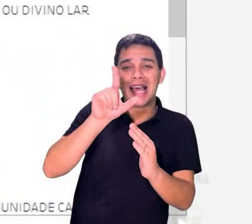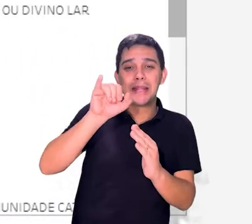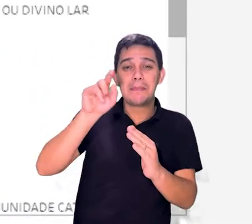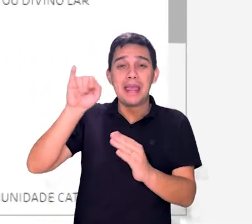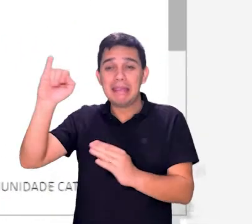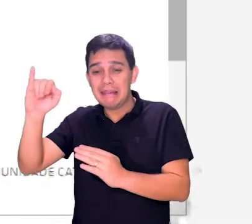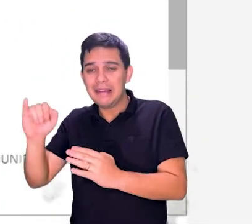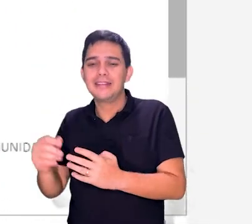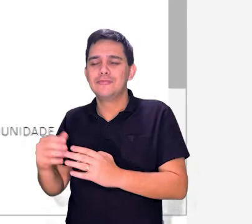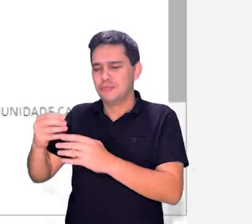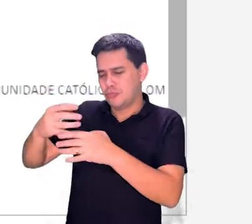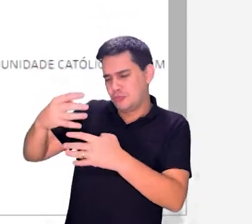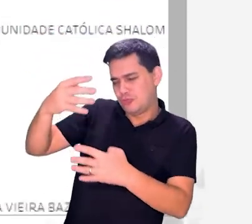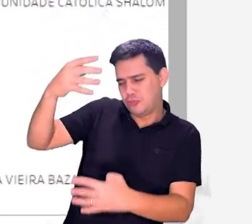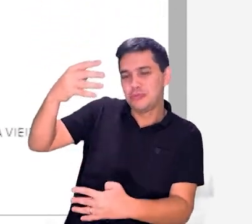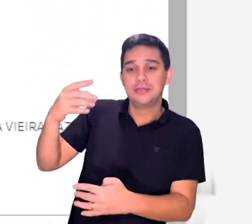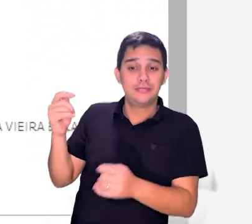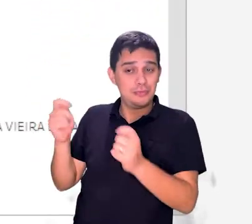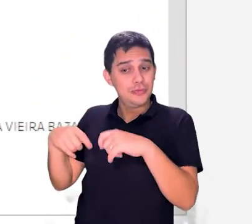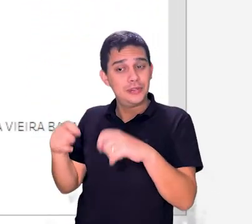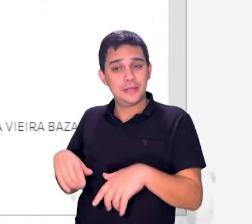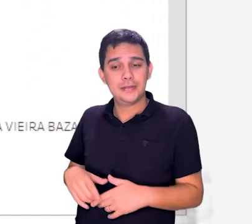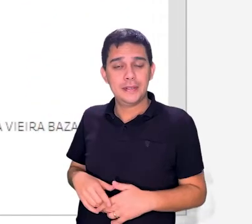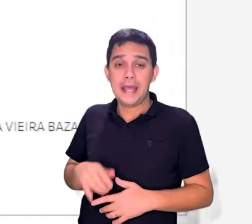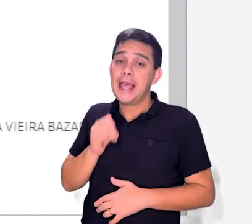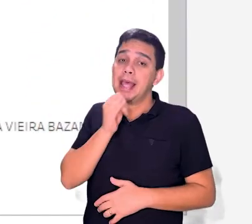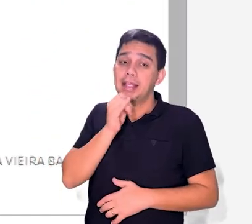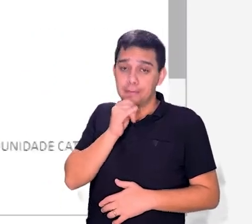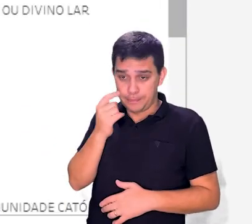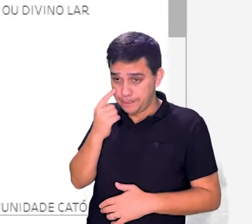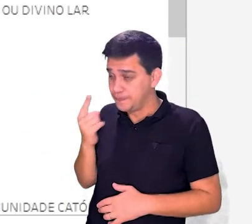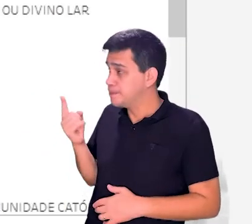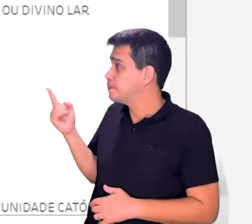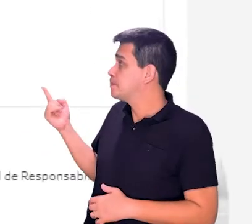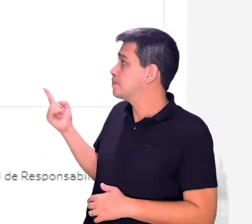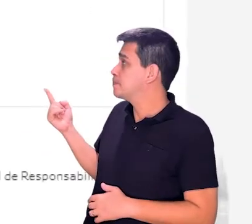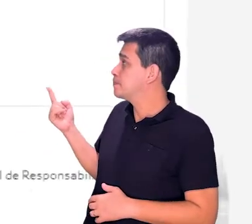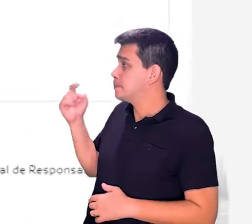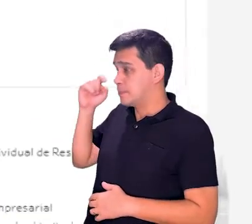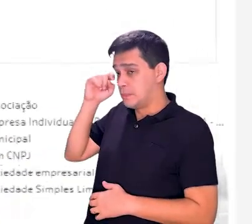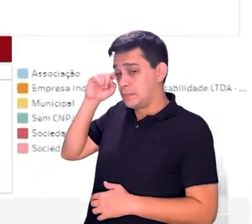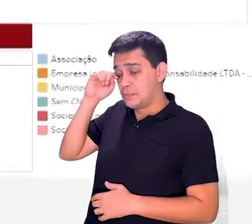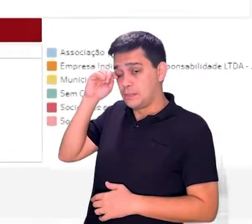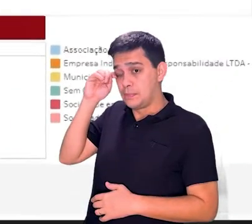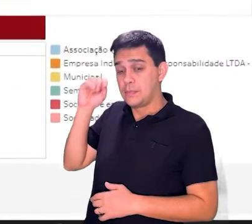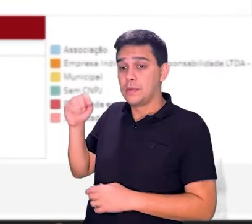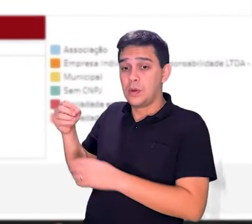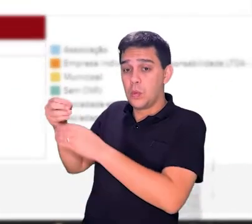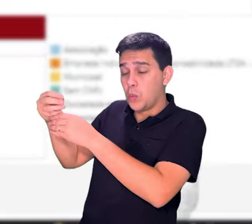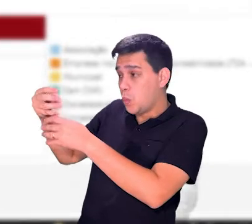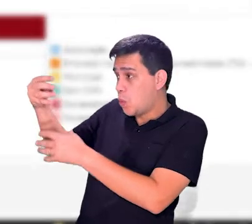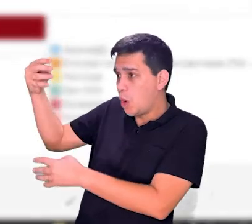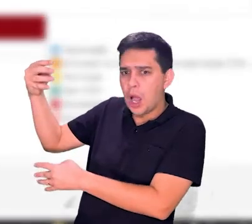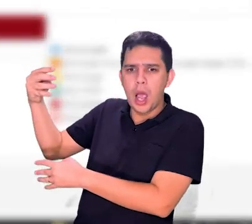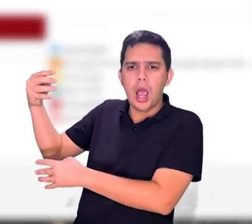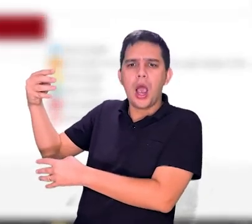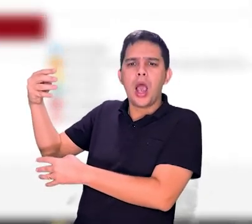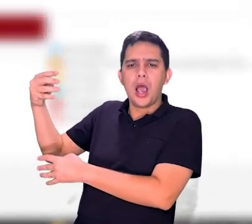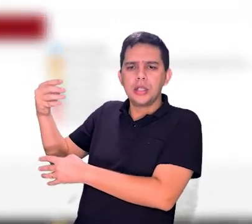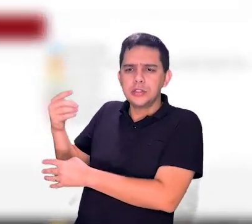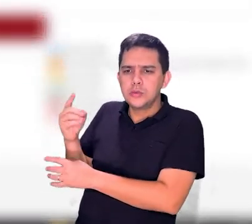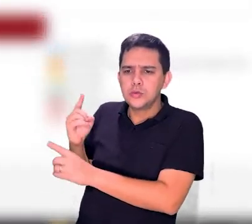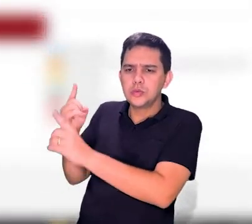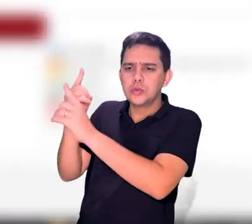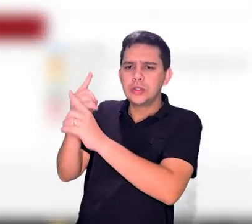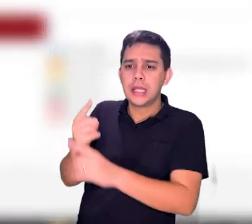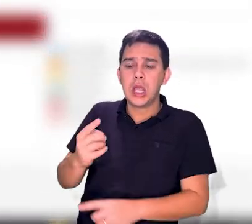Pessoa Idosa, nós podemos verificar, por exemplo, que nós temos ali 41 instituições de longa permanência